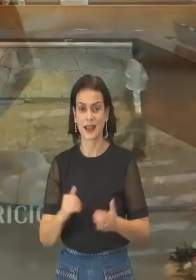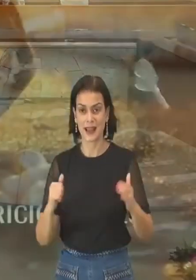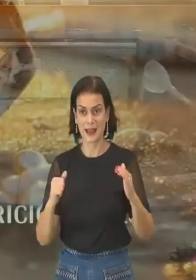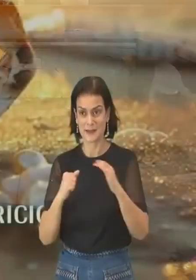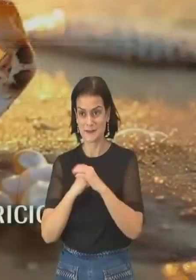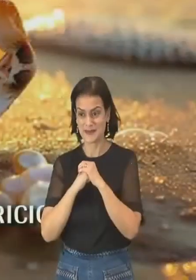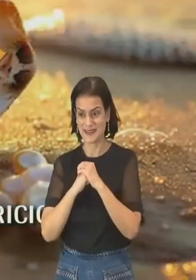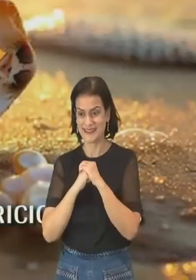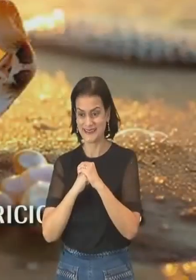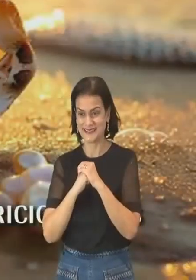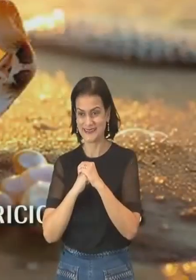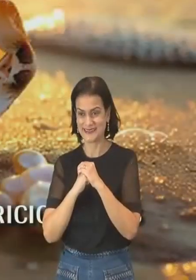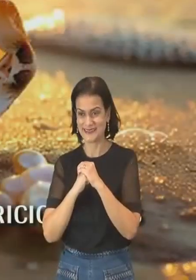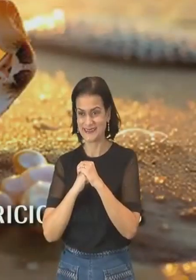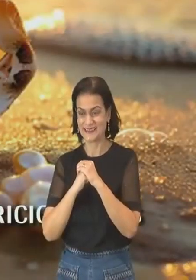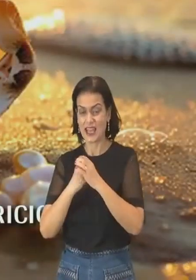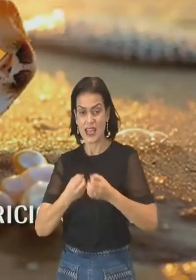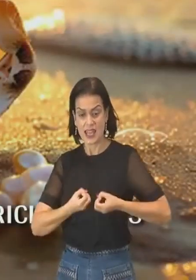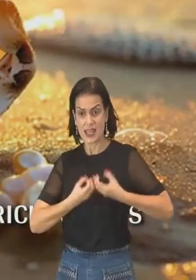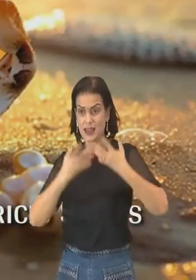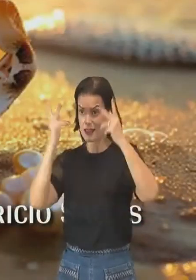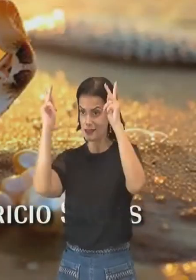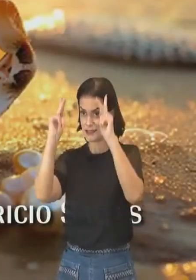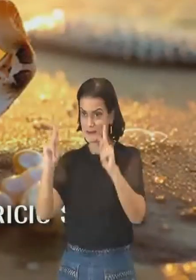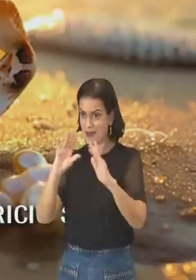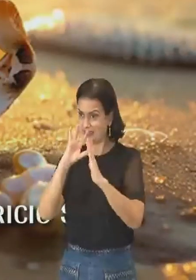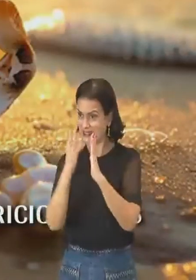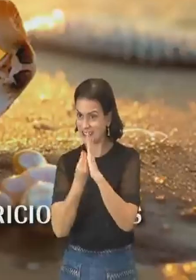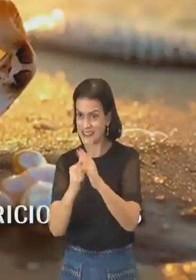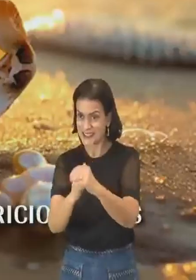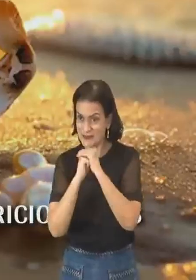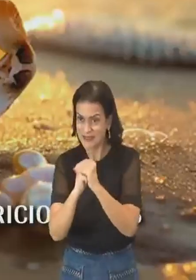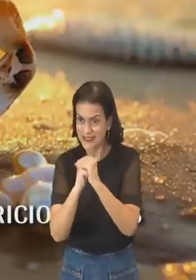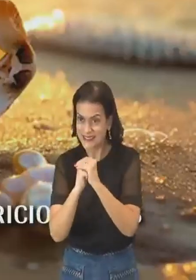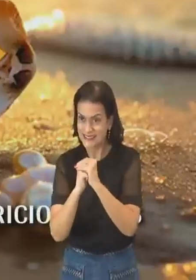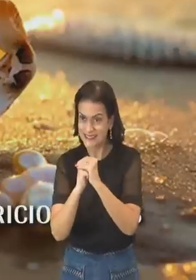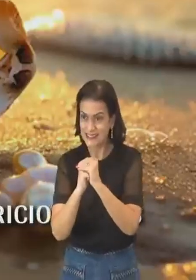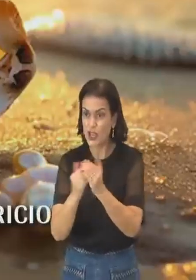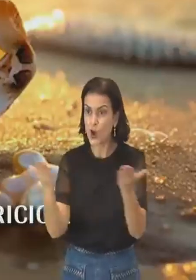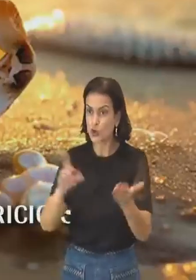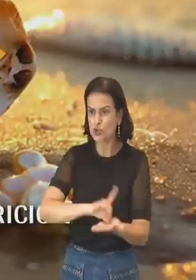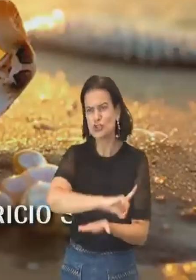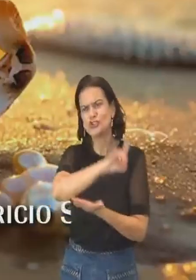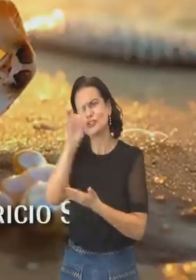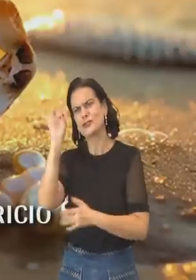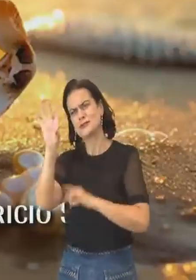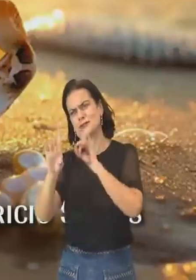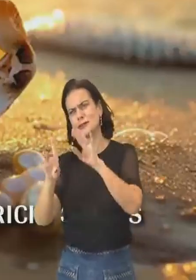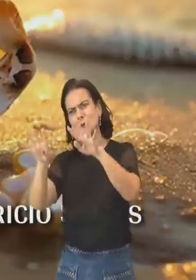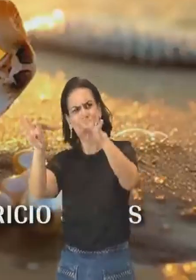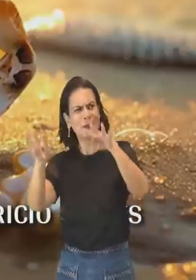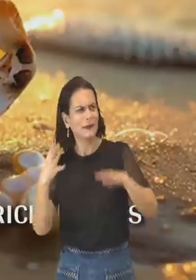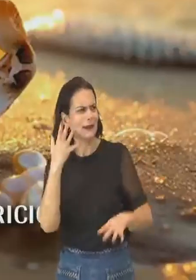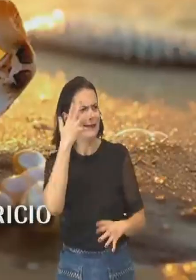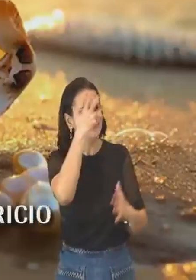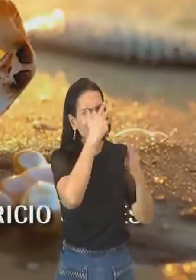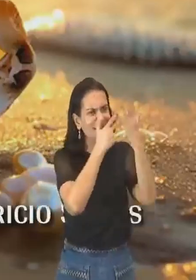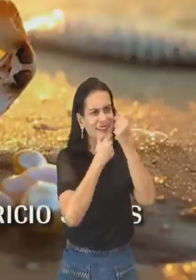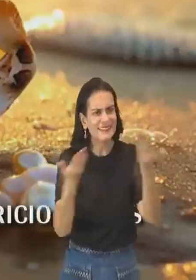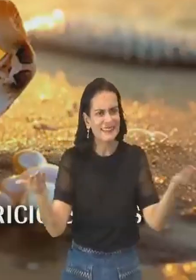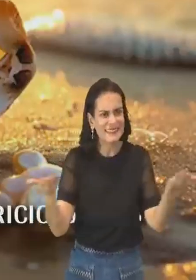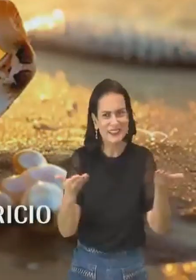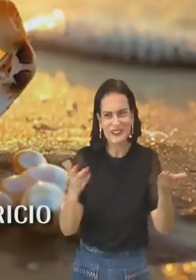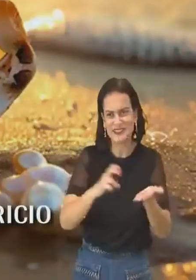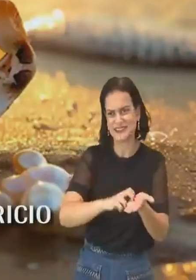Amém. Graça e paz, igreja. Que dia especial, que igreja maravilhosa, linda que nós